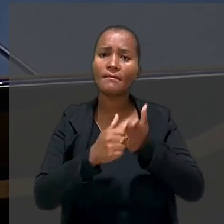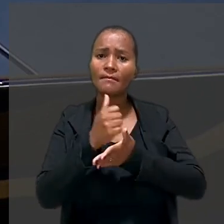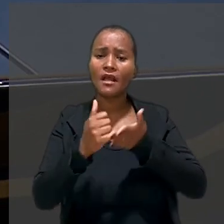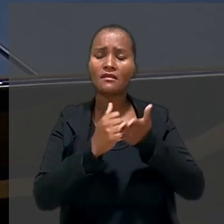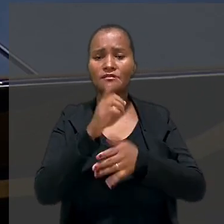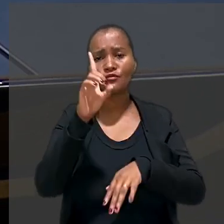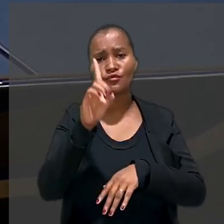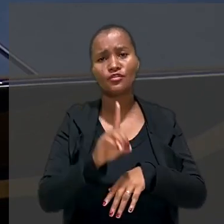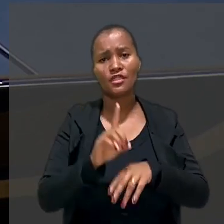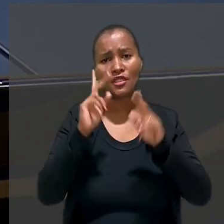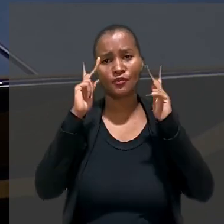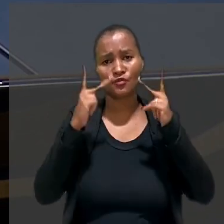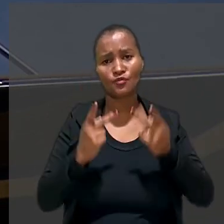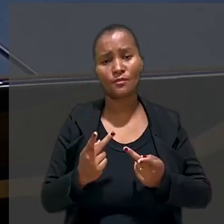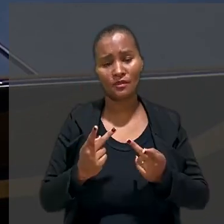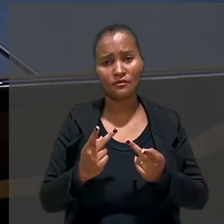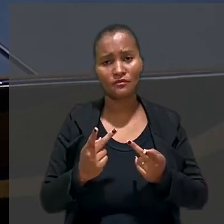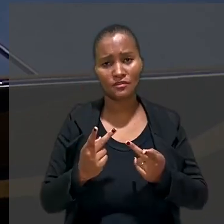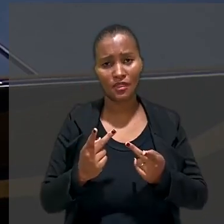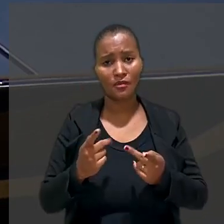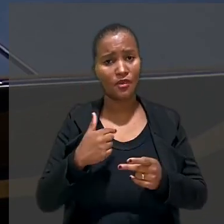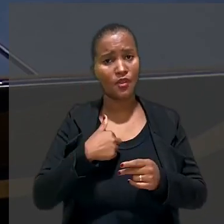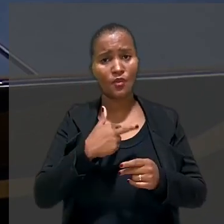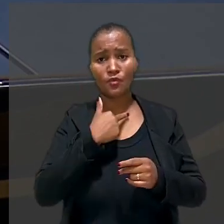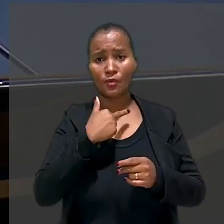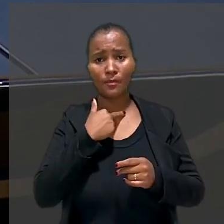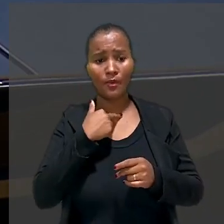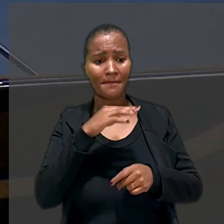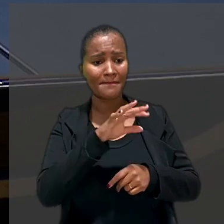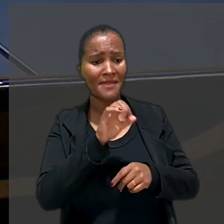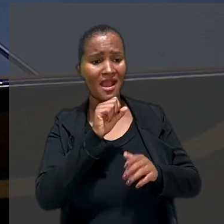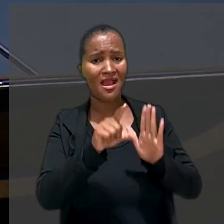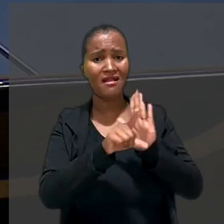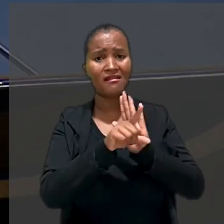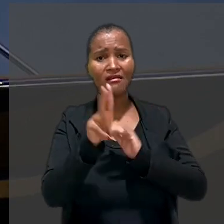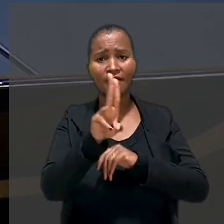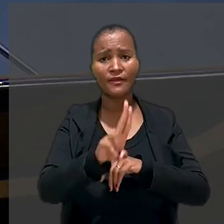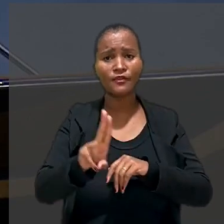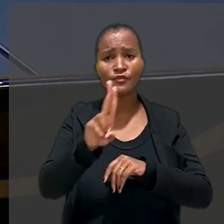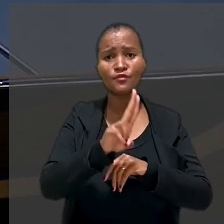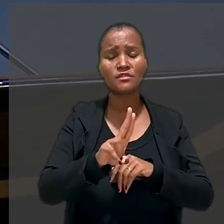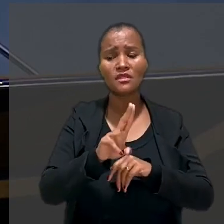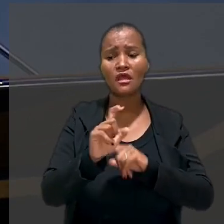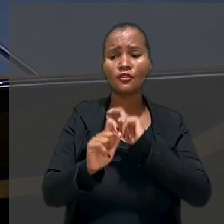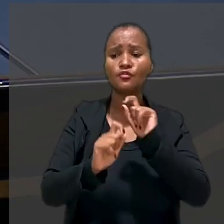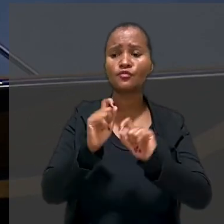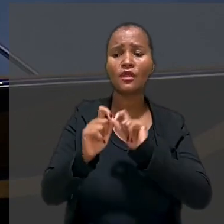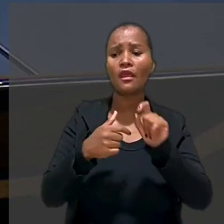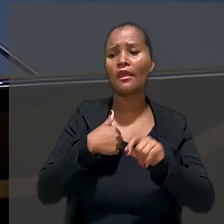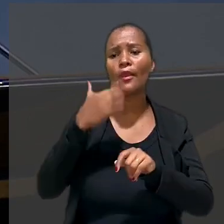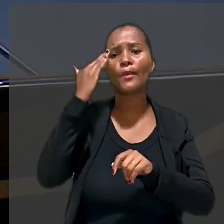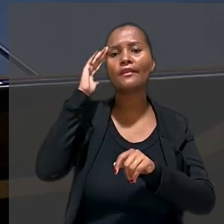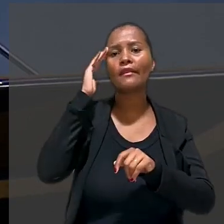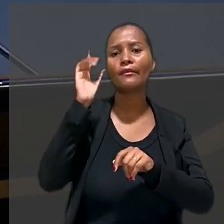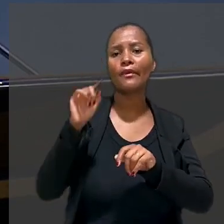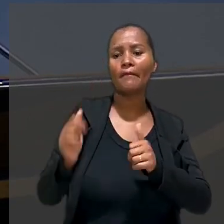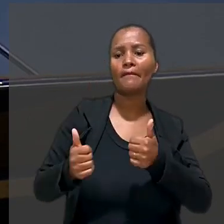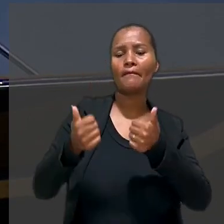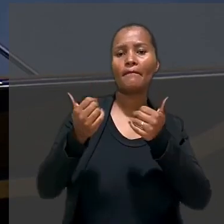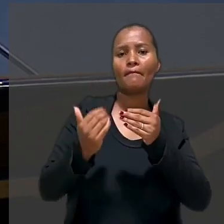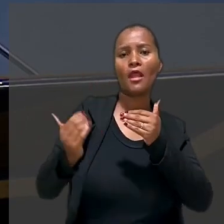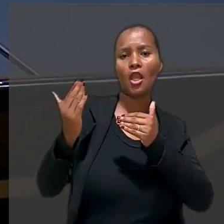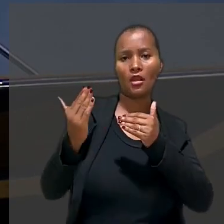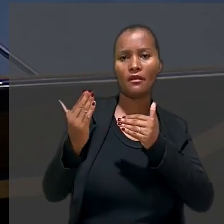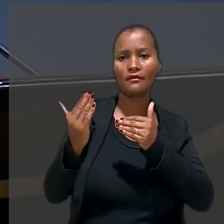princípios básicos de direitos humanos. O que eu não posso é pegar a lei e aplicar naquilo que eu entendo